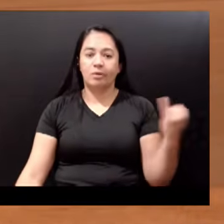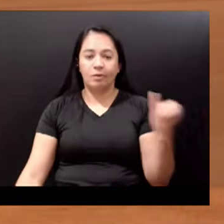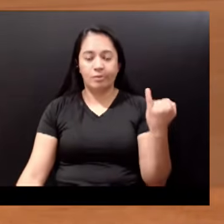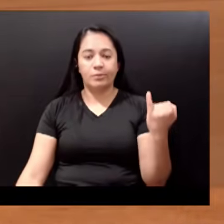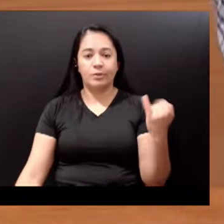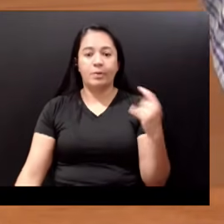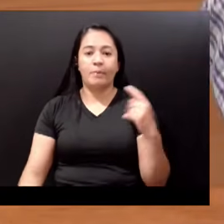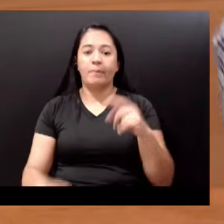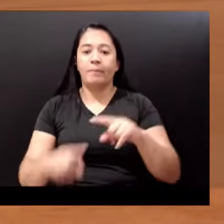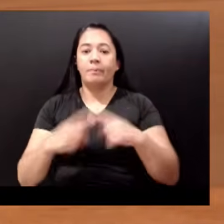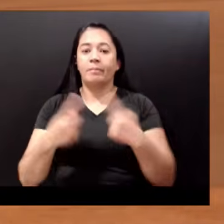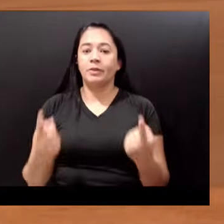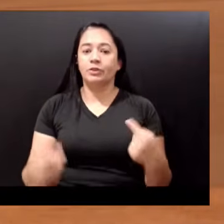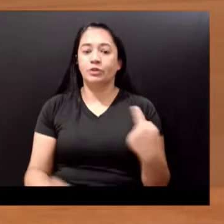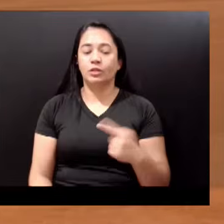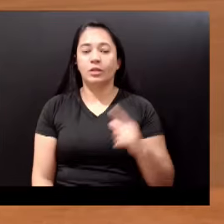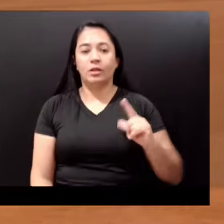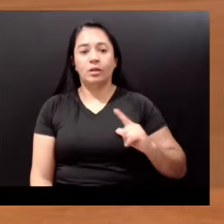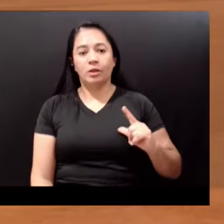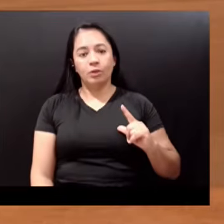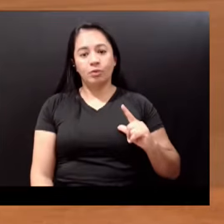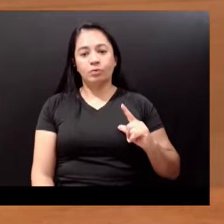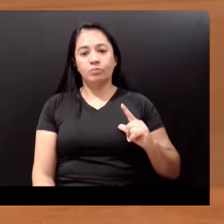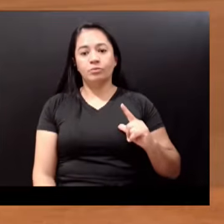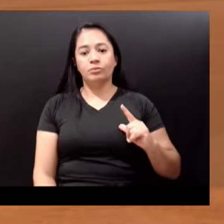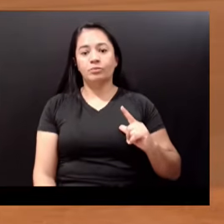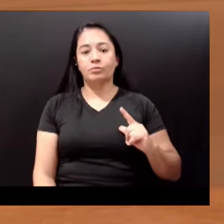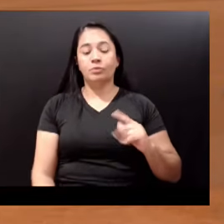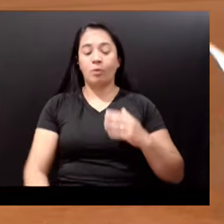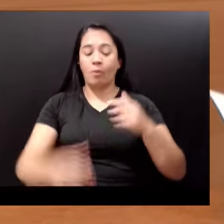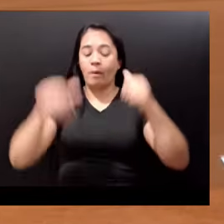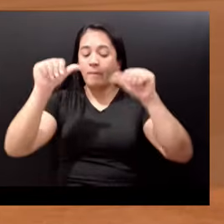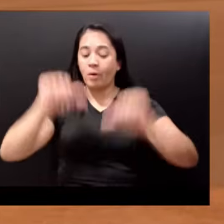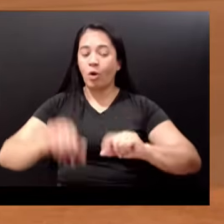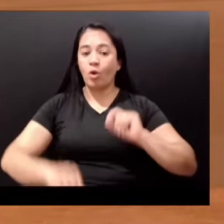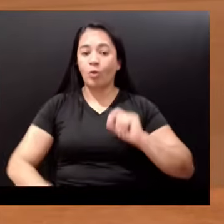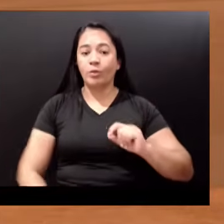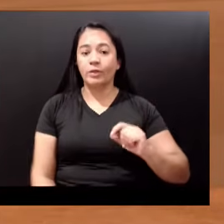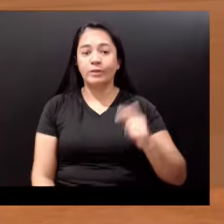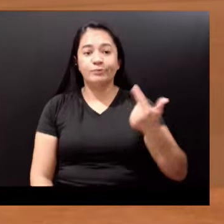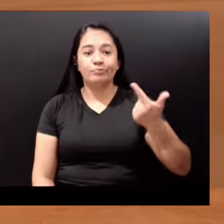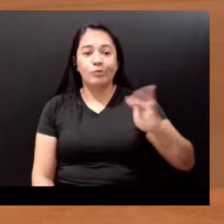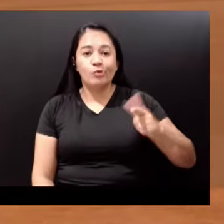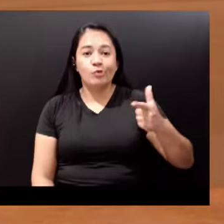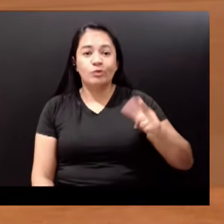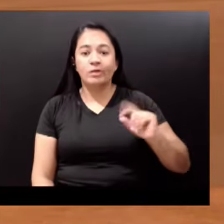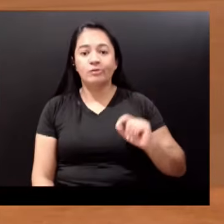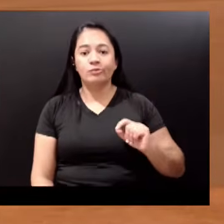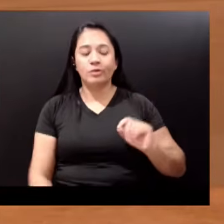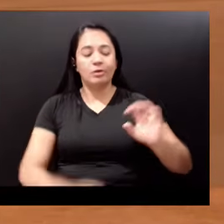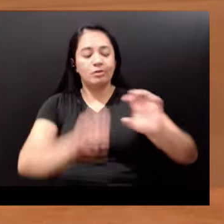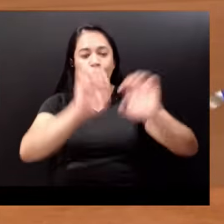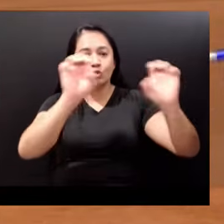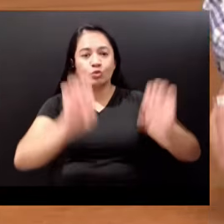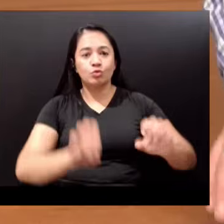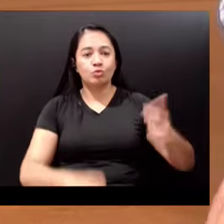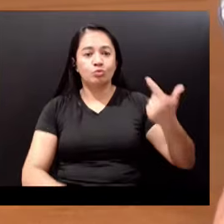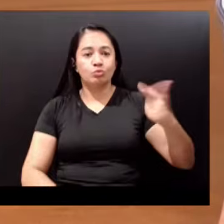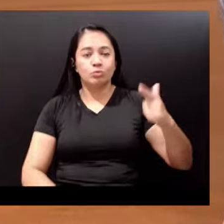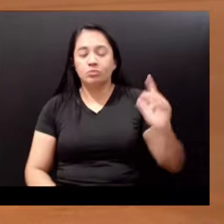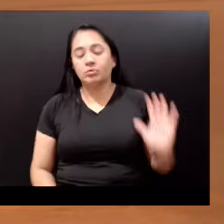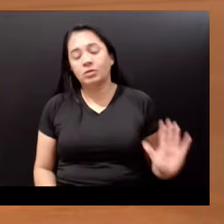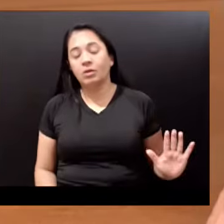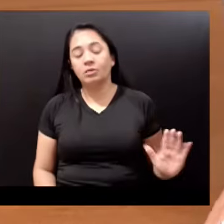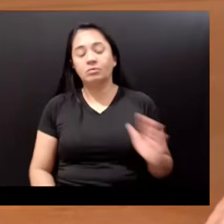gente tem um agravante, que é não ter uma estrutura, né, legal para estar fazendo isso. Nem todas